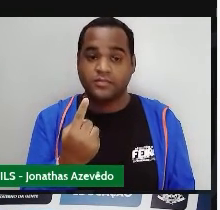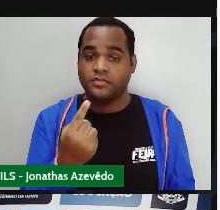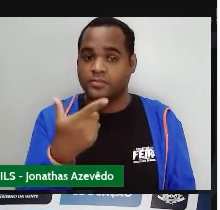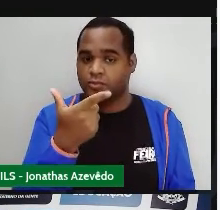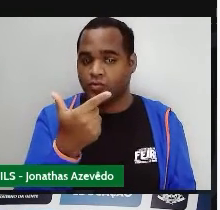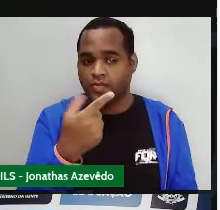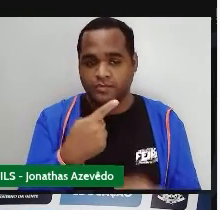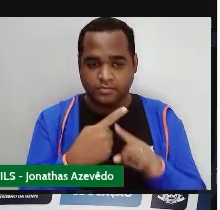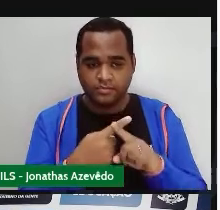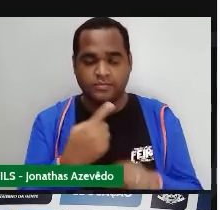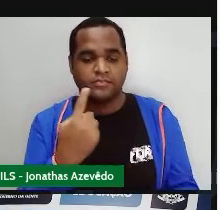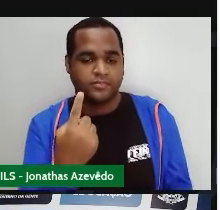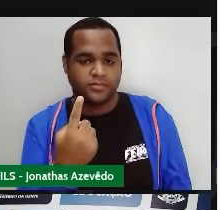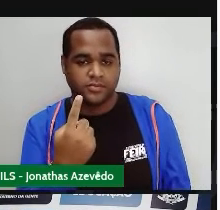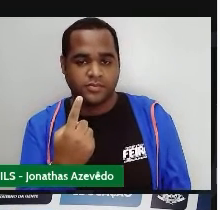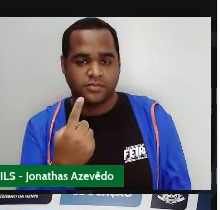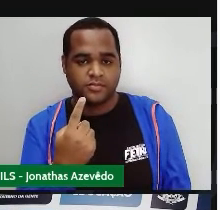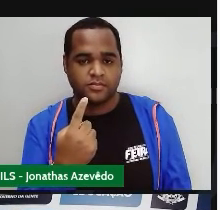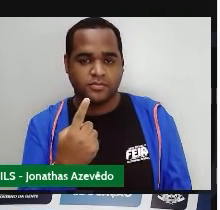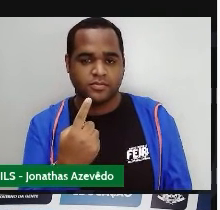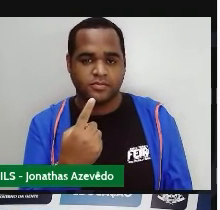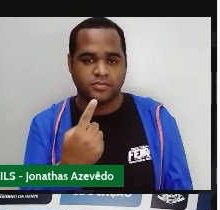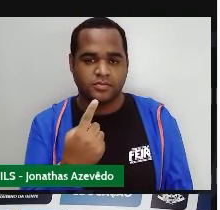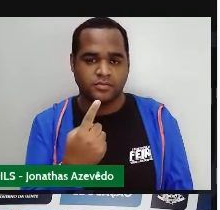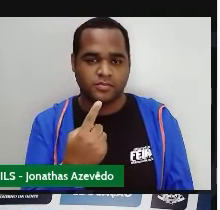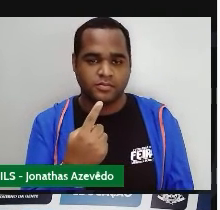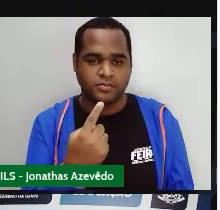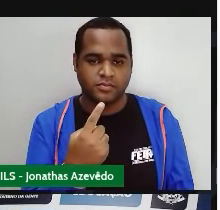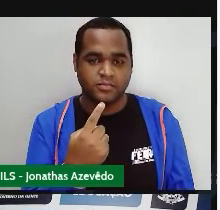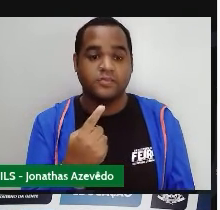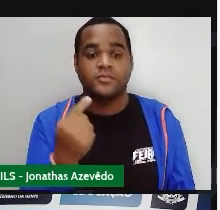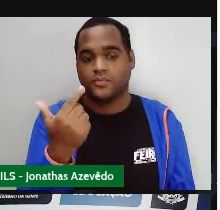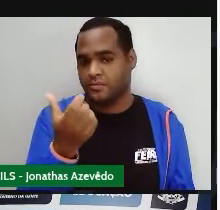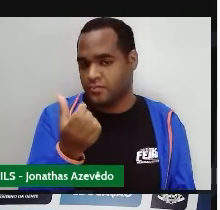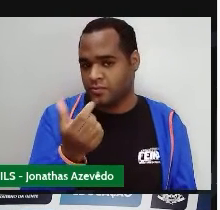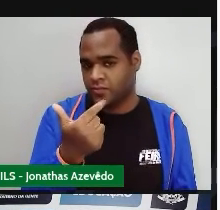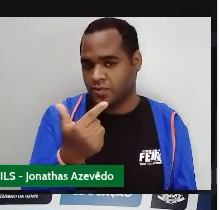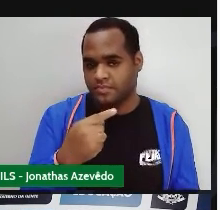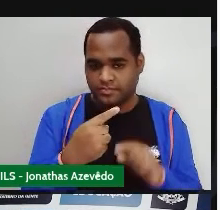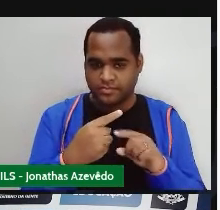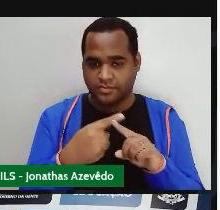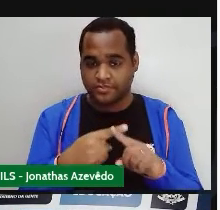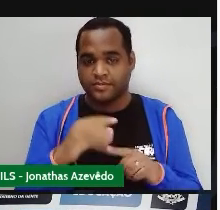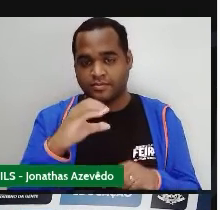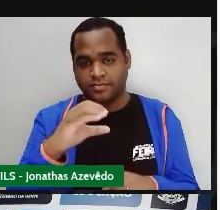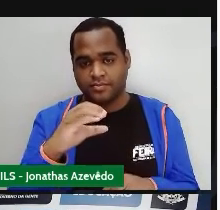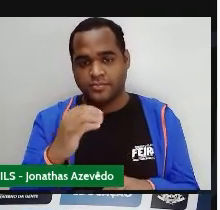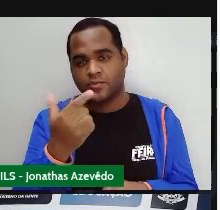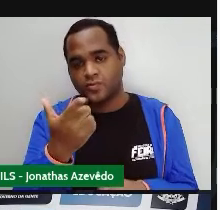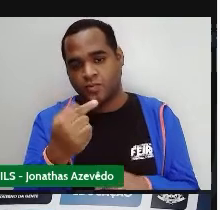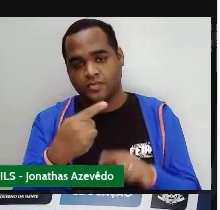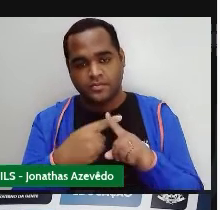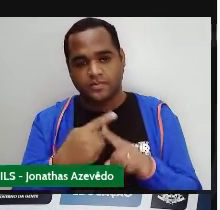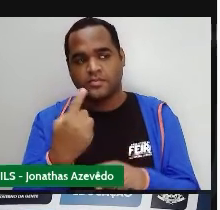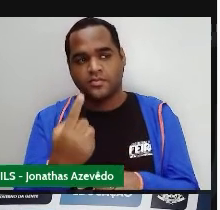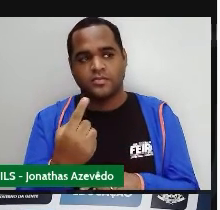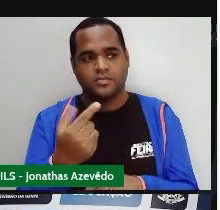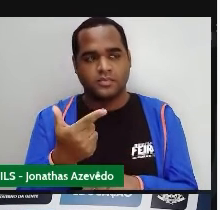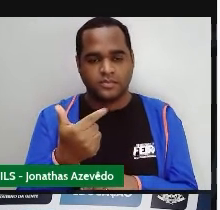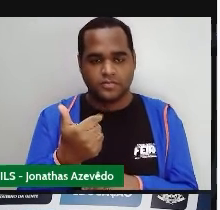12 vezes um 12C foi resultado de 12 vezes cê 12 vezes um 12